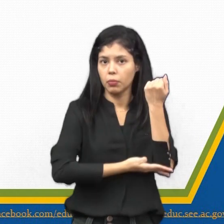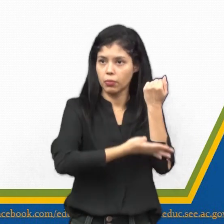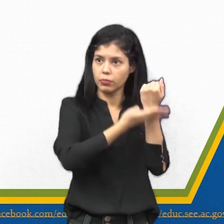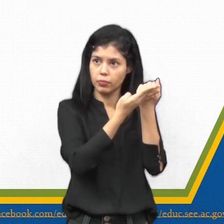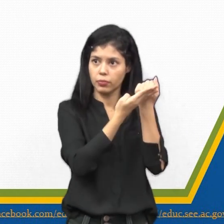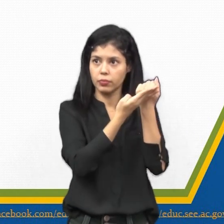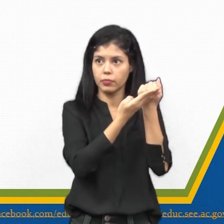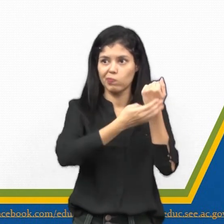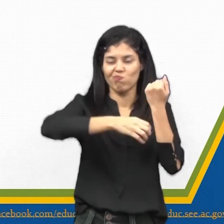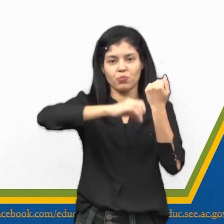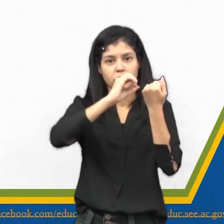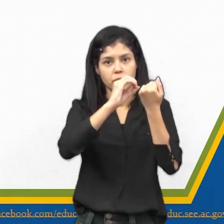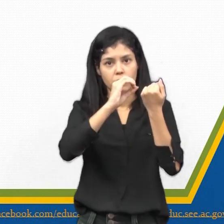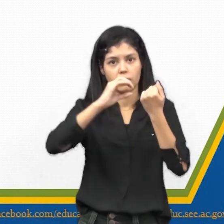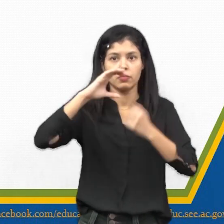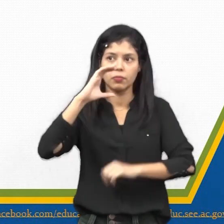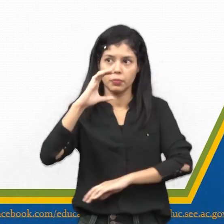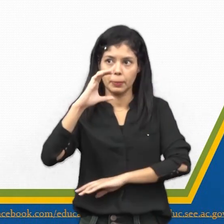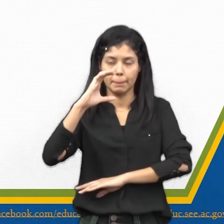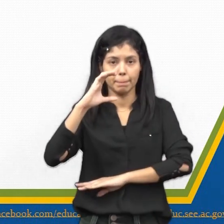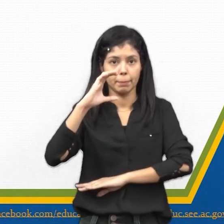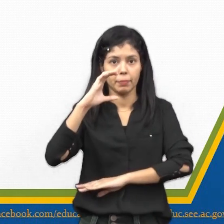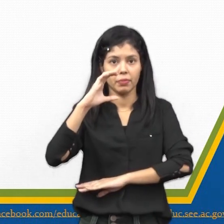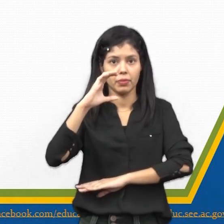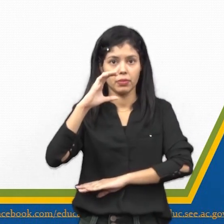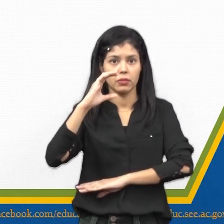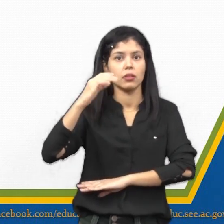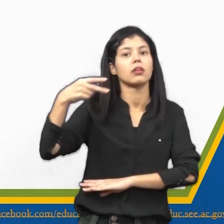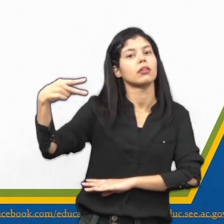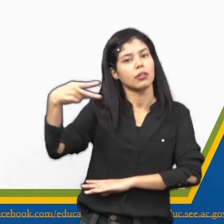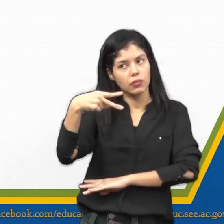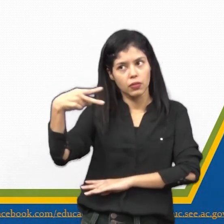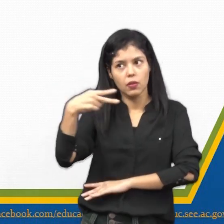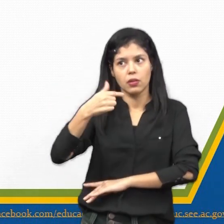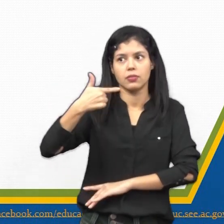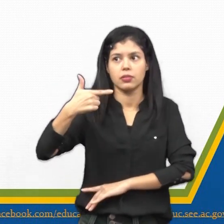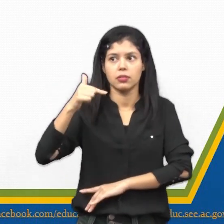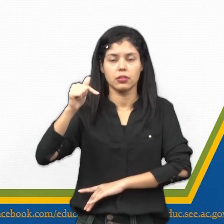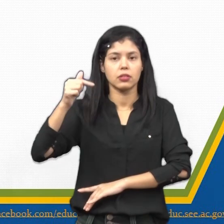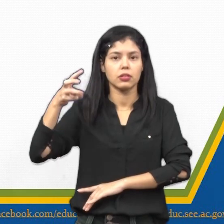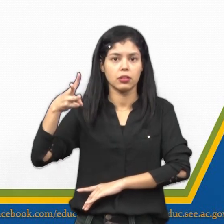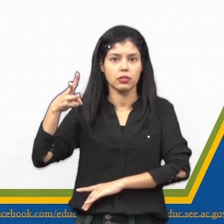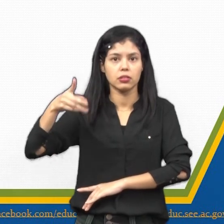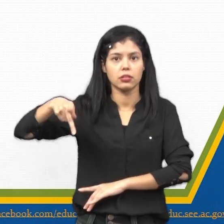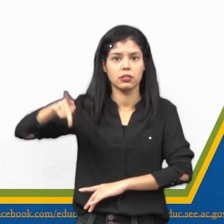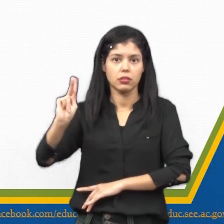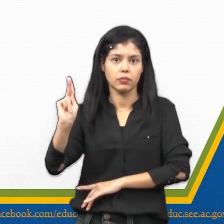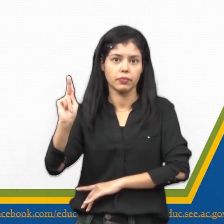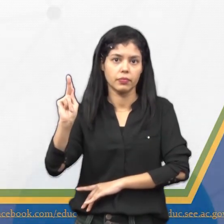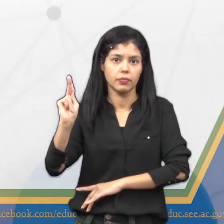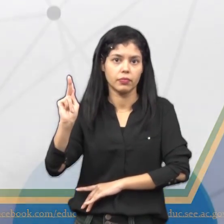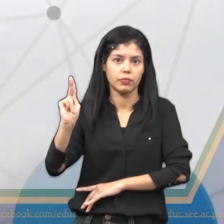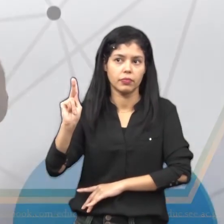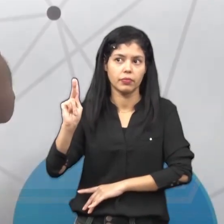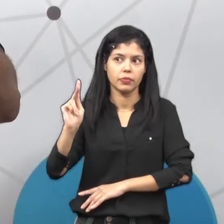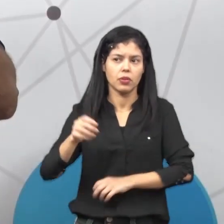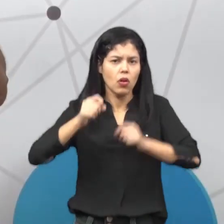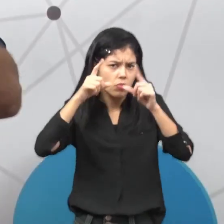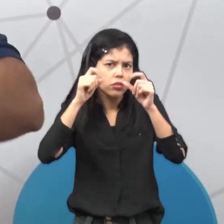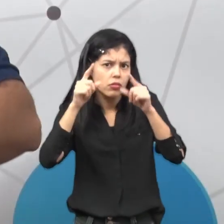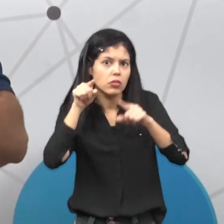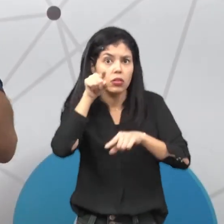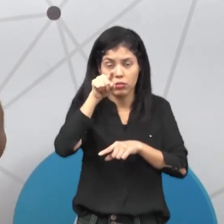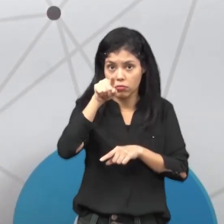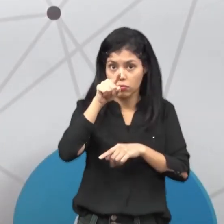uma temperatura de 0 graus Celsius, o que nada mais é do que 273 Kelvin. Essa observação